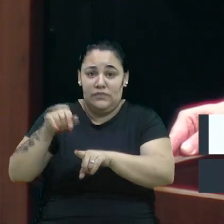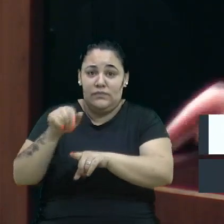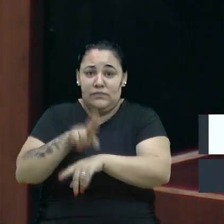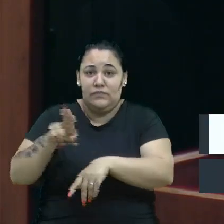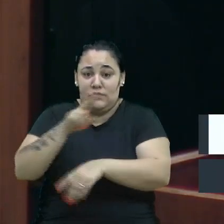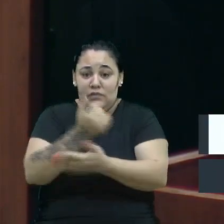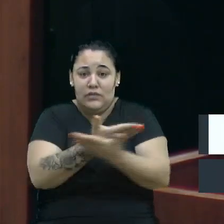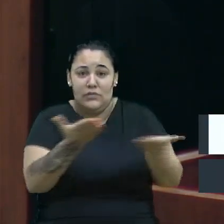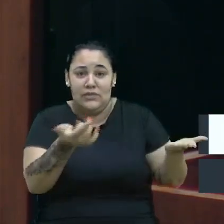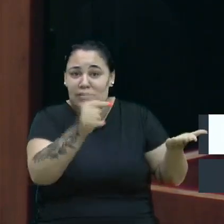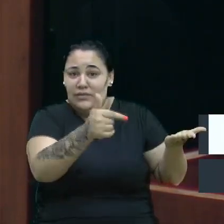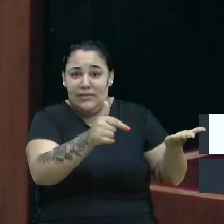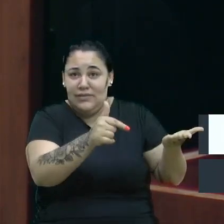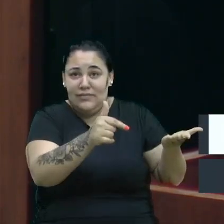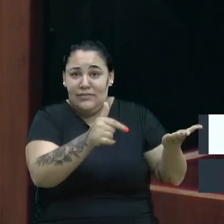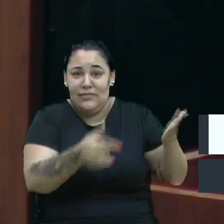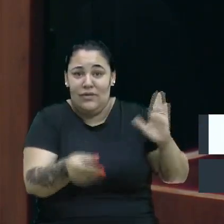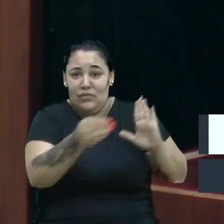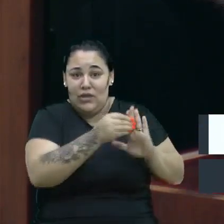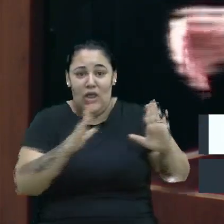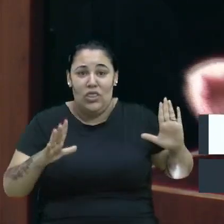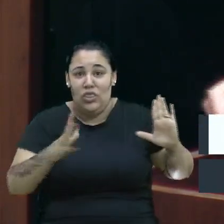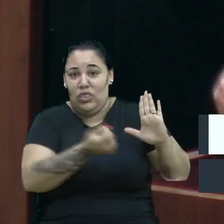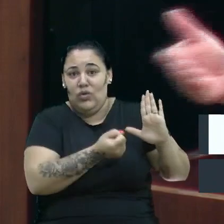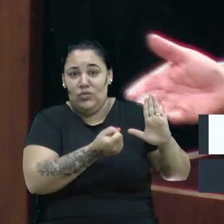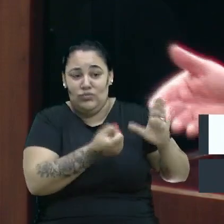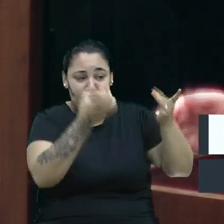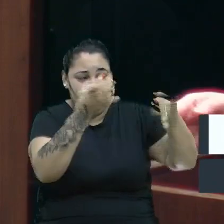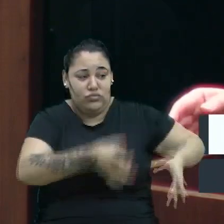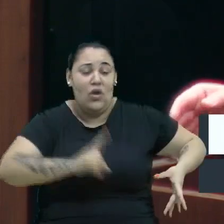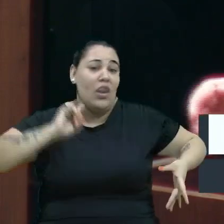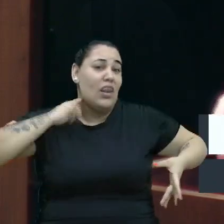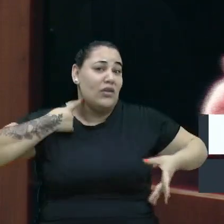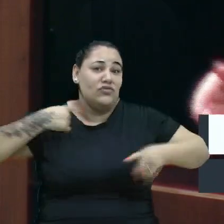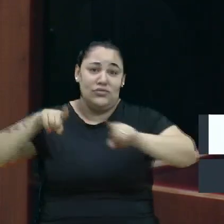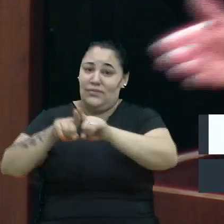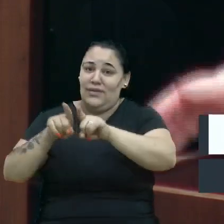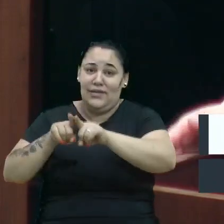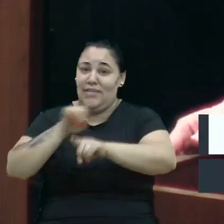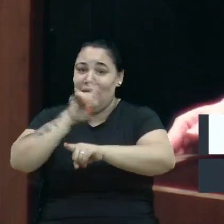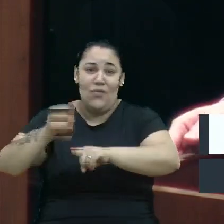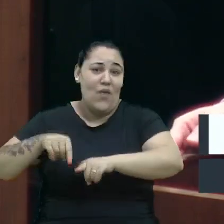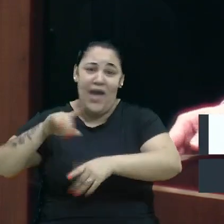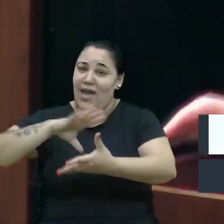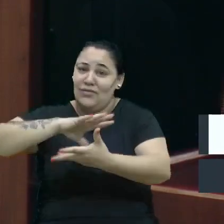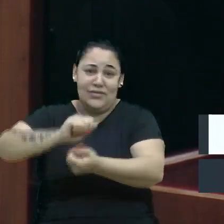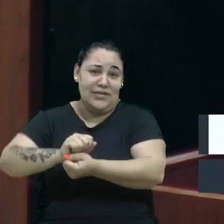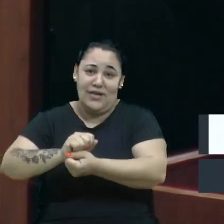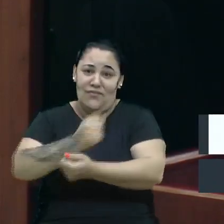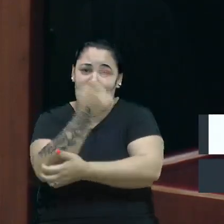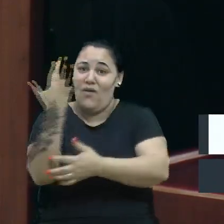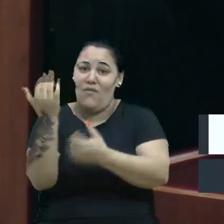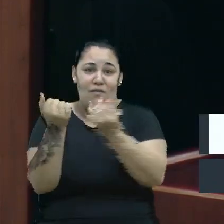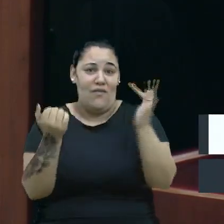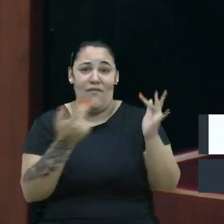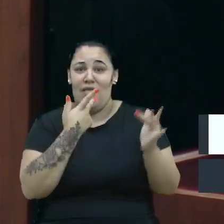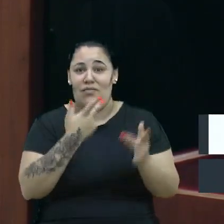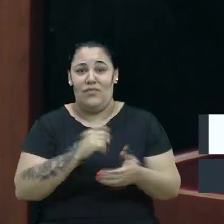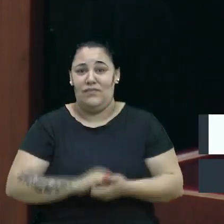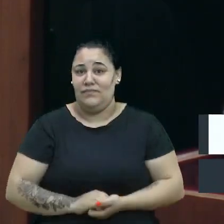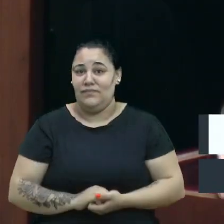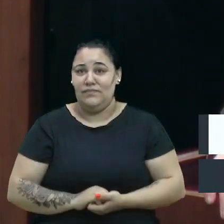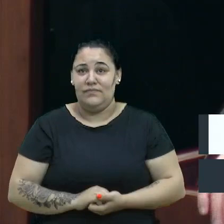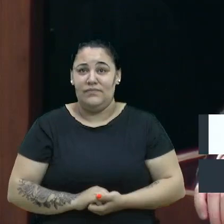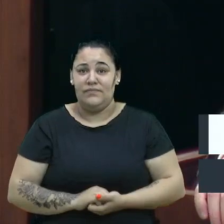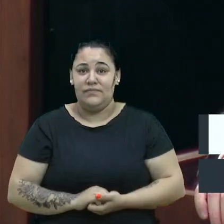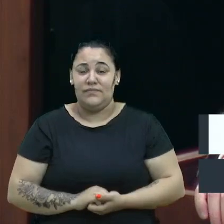suficiente para a gente colocar todo esse lixo, né? E isso não é sustentável ambientalmente falando. O seu parte,